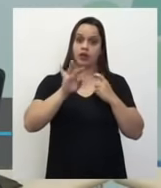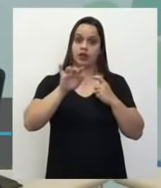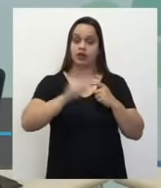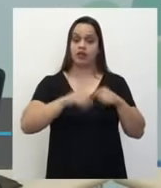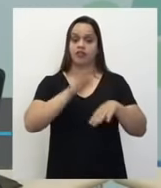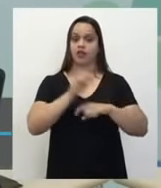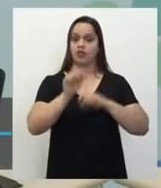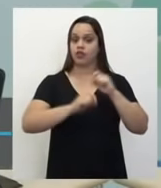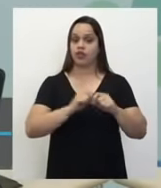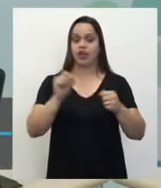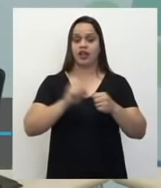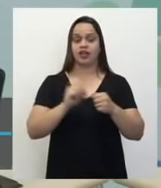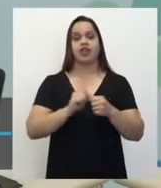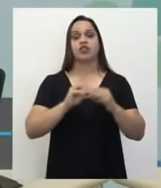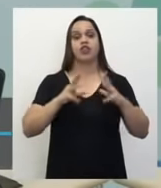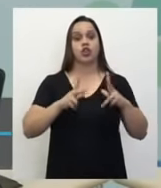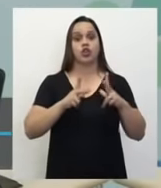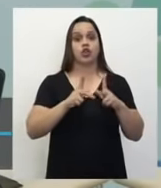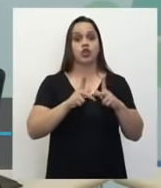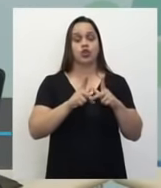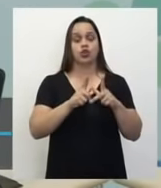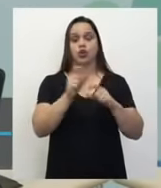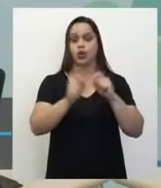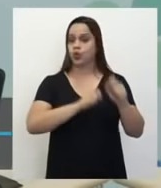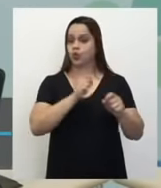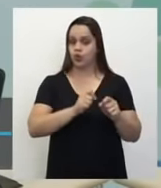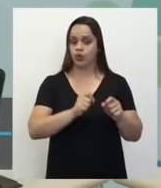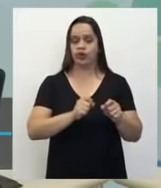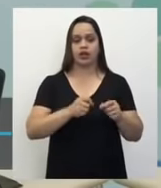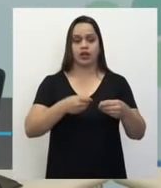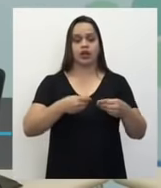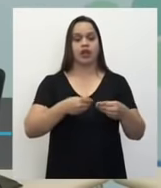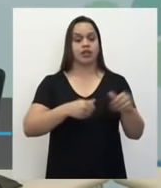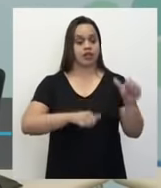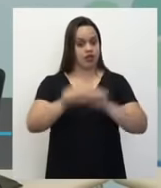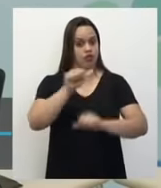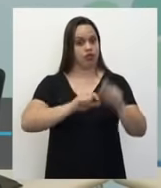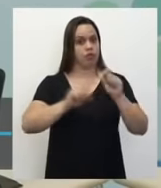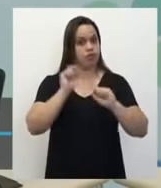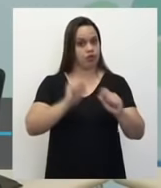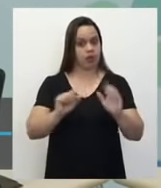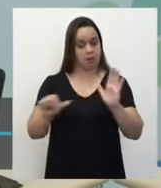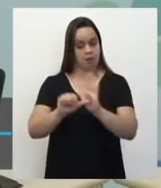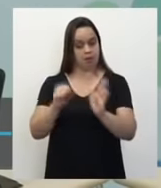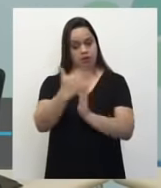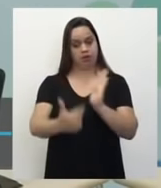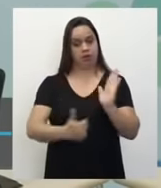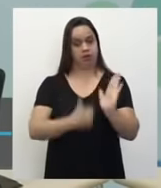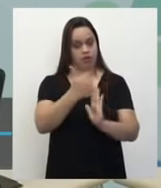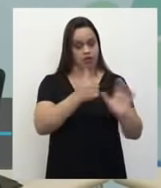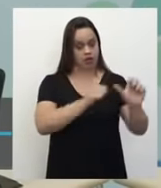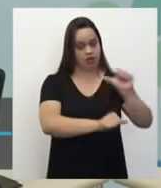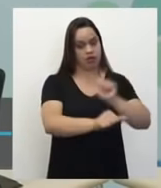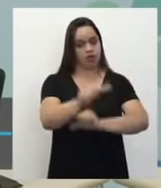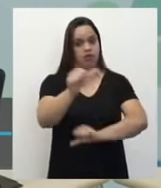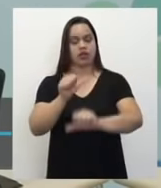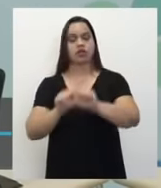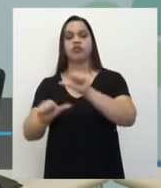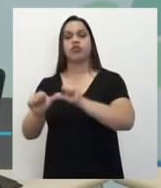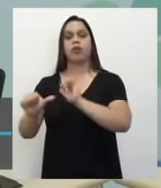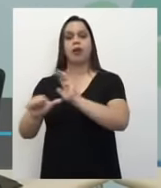responsável pela confecção dos moldes, ou seja, ele vai, então, transformar aquele primeiro desenho, aquela primeiro croquis,